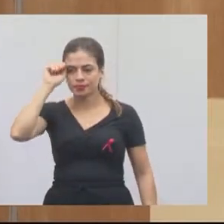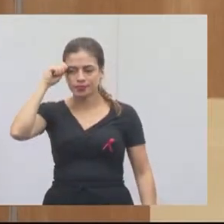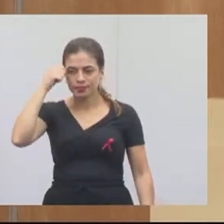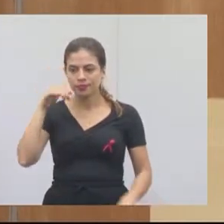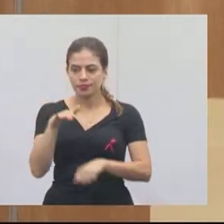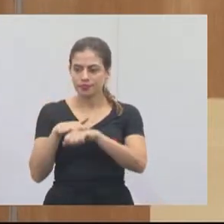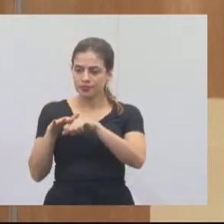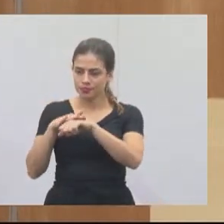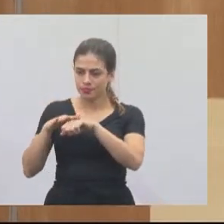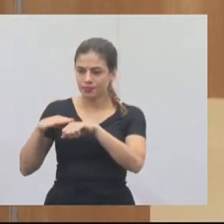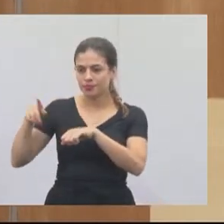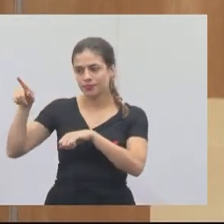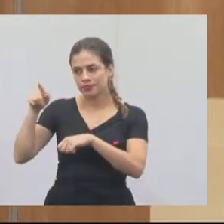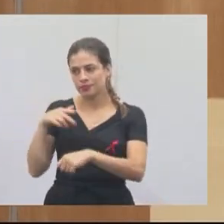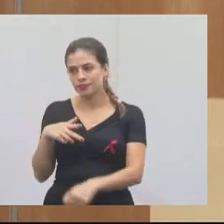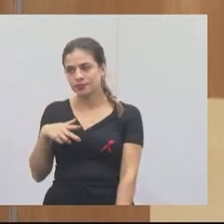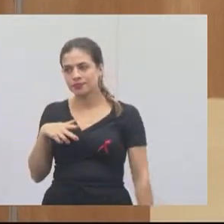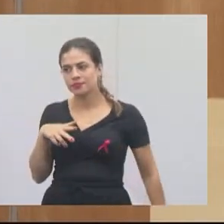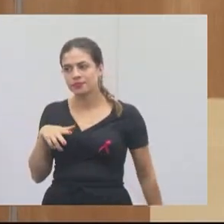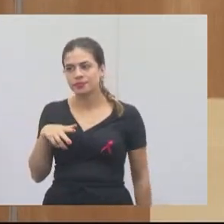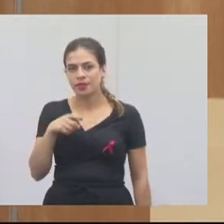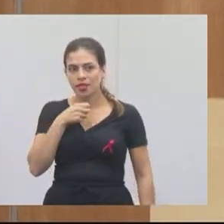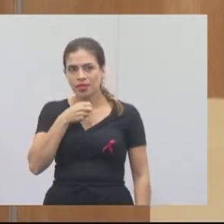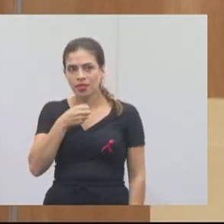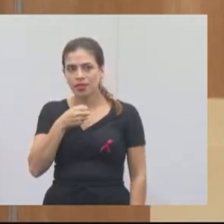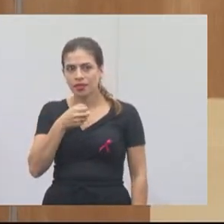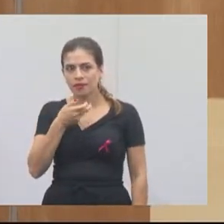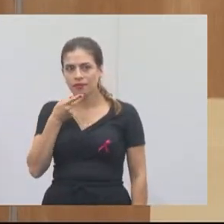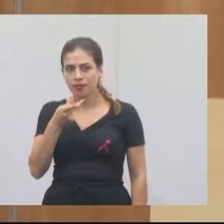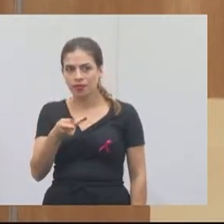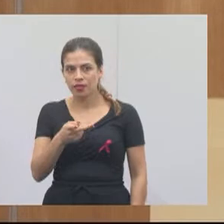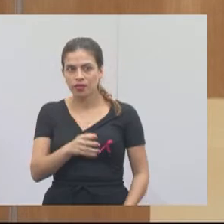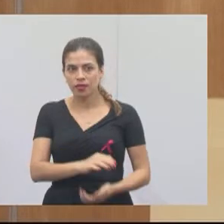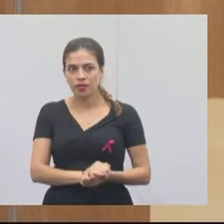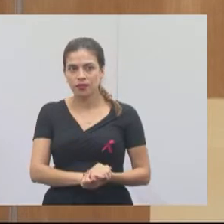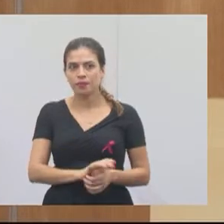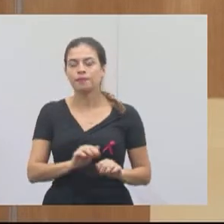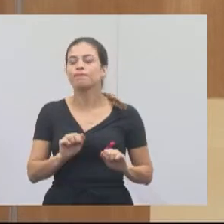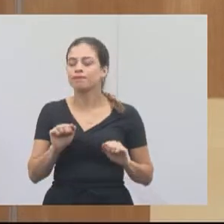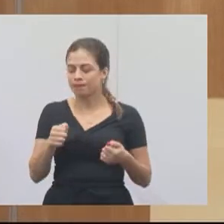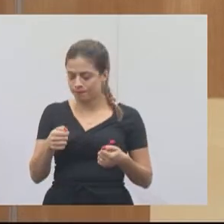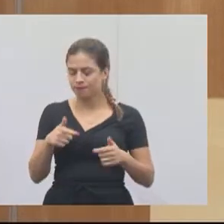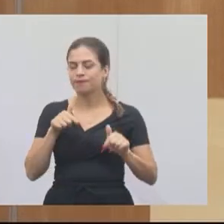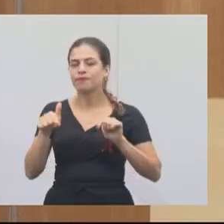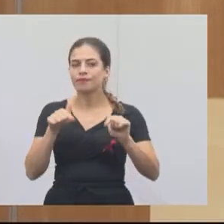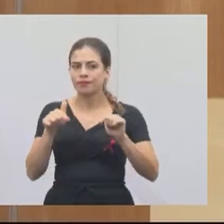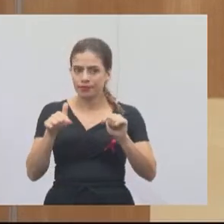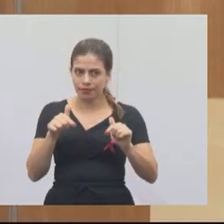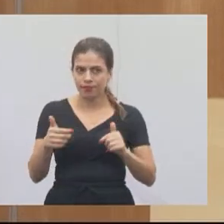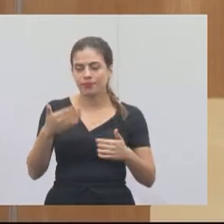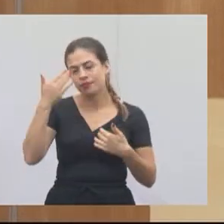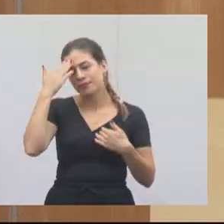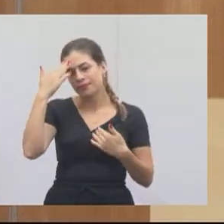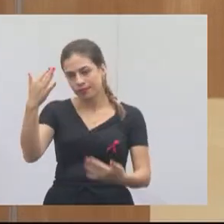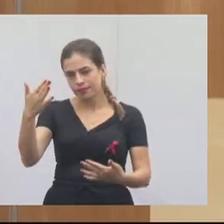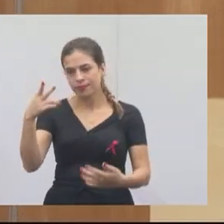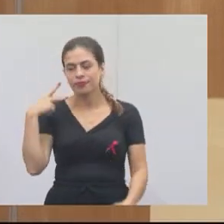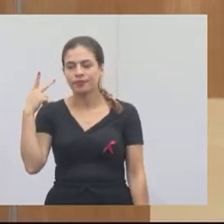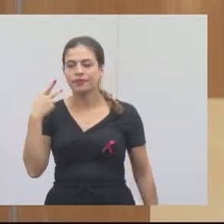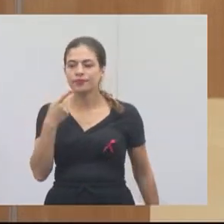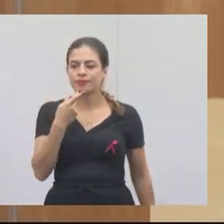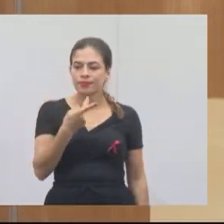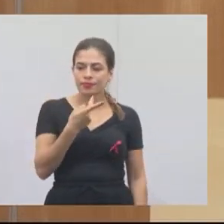com o vereador, estava lá, mandei um áudio falando que estávamos ali fazendo esse trabalho. Muito obrigado, vereador Hernani Barreto, que é